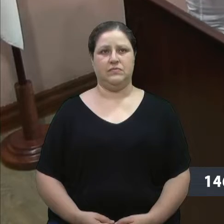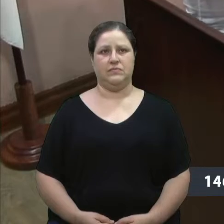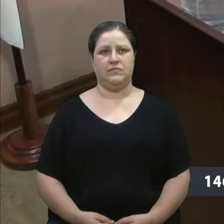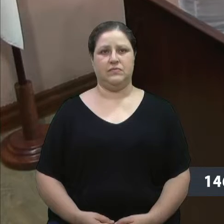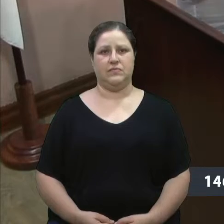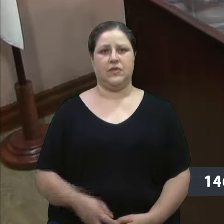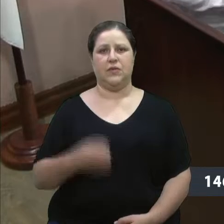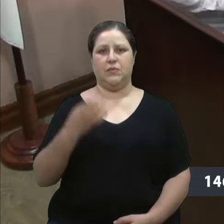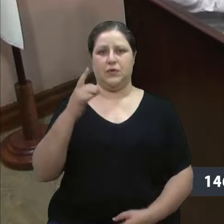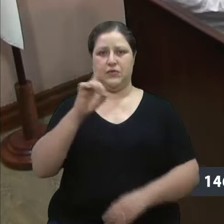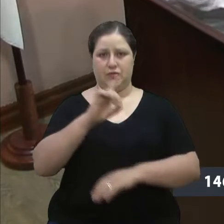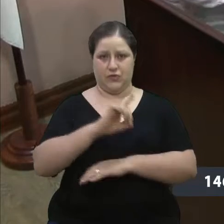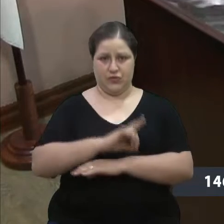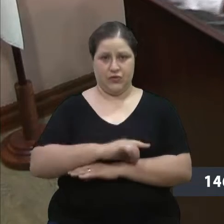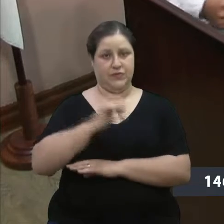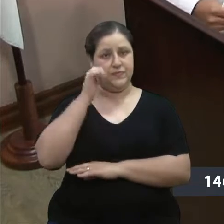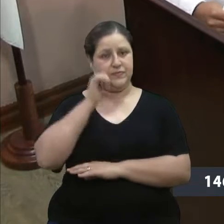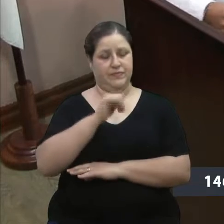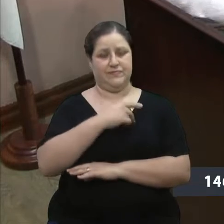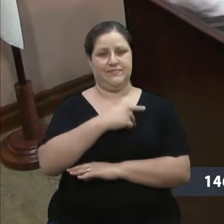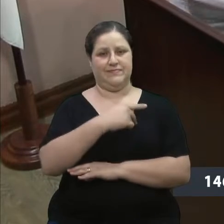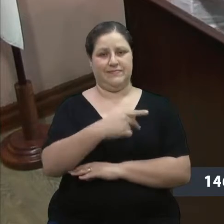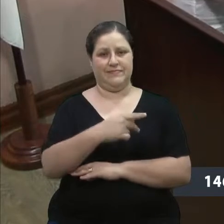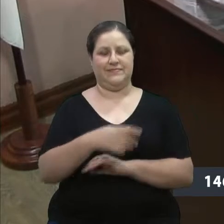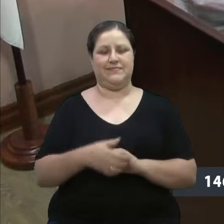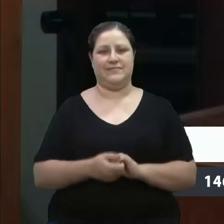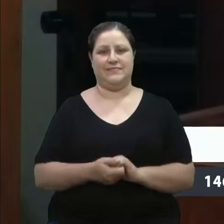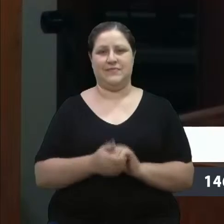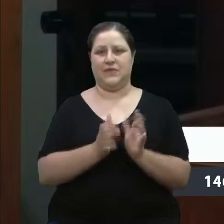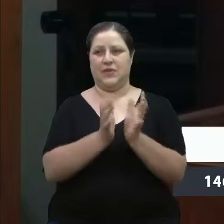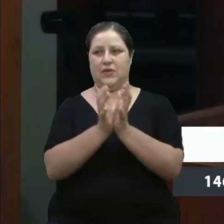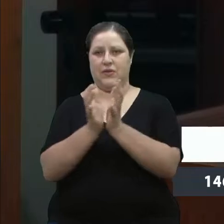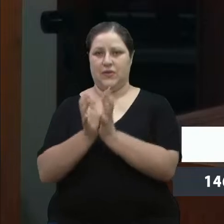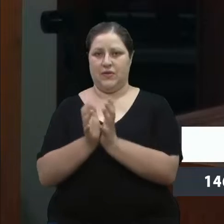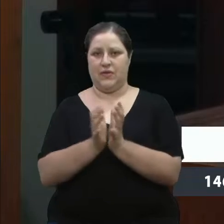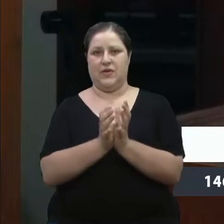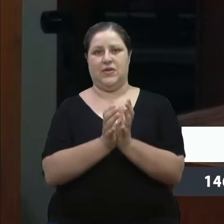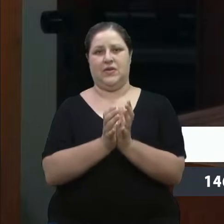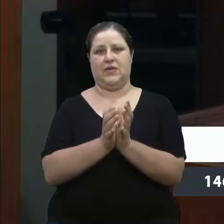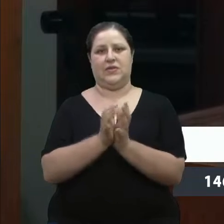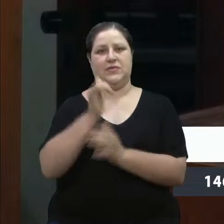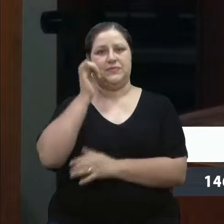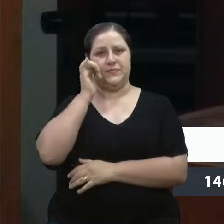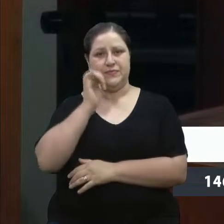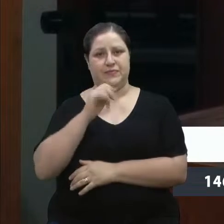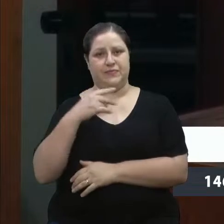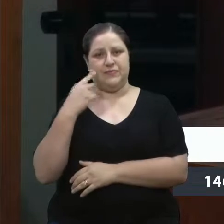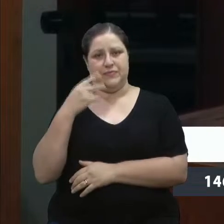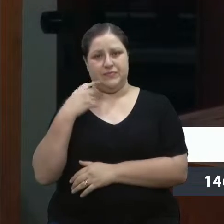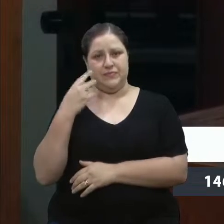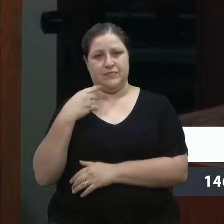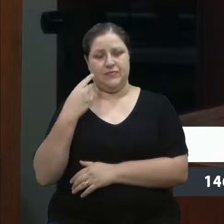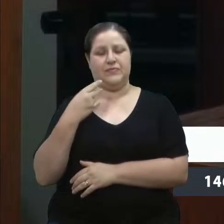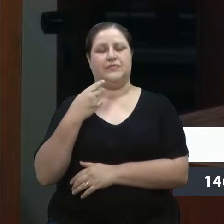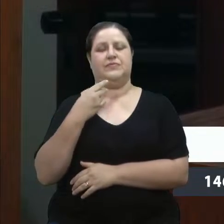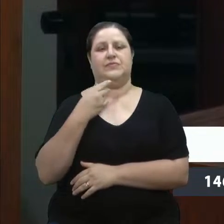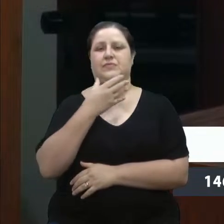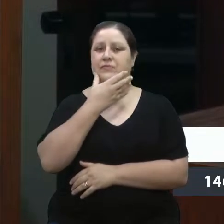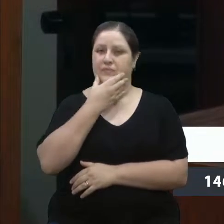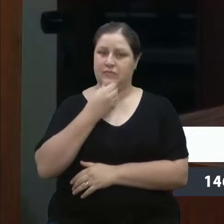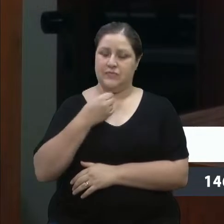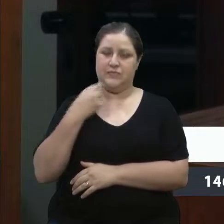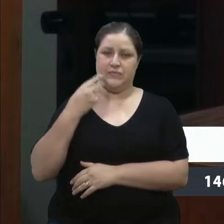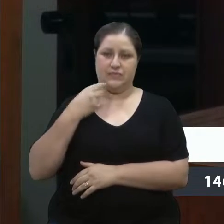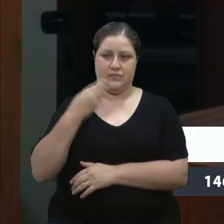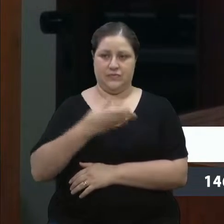Bom dia, senhora presidenta, colegas vereadoras e colegas